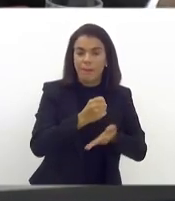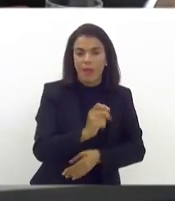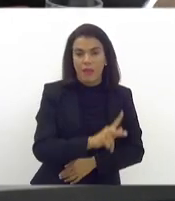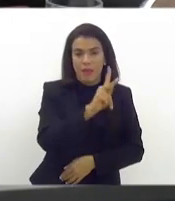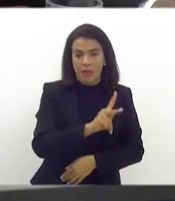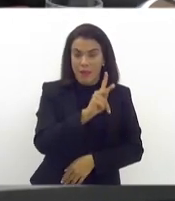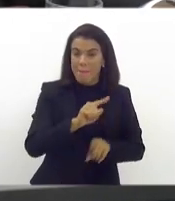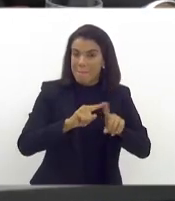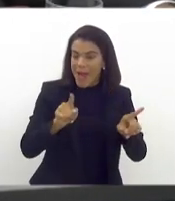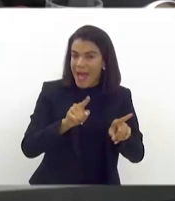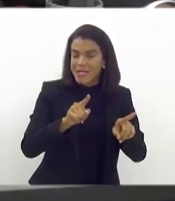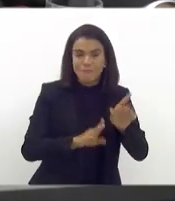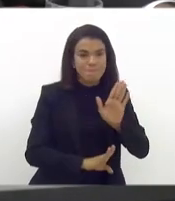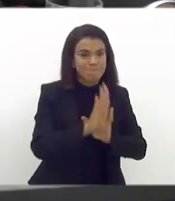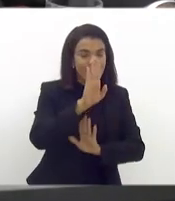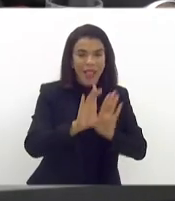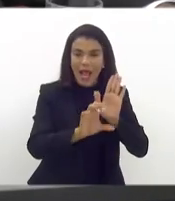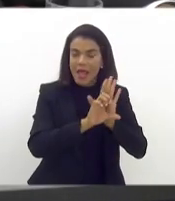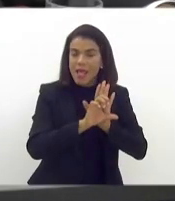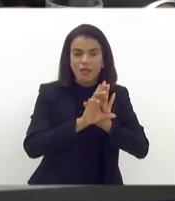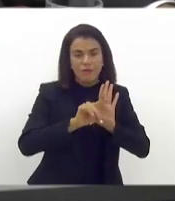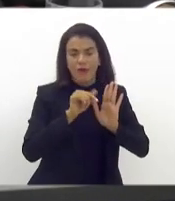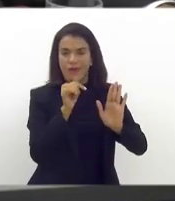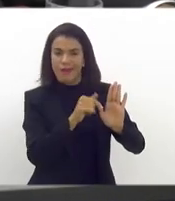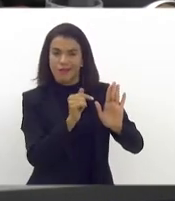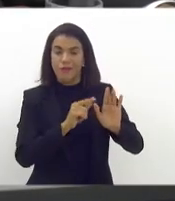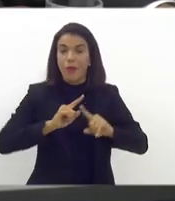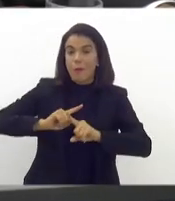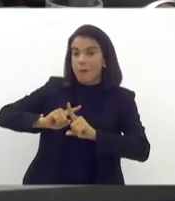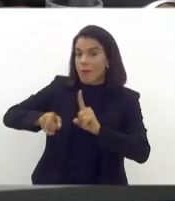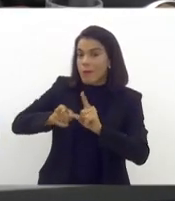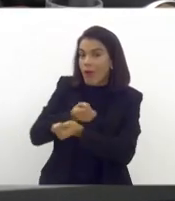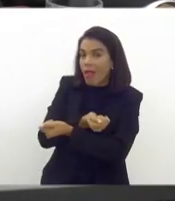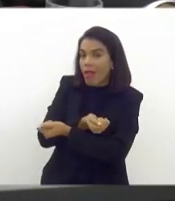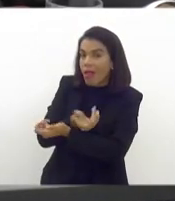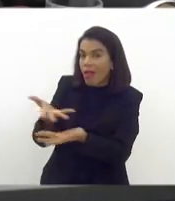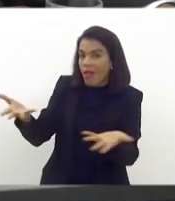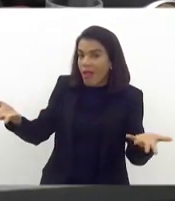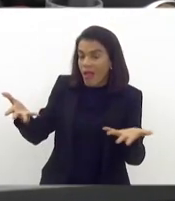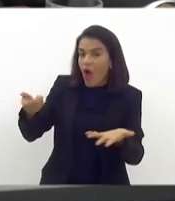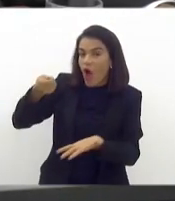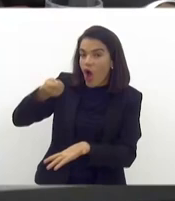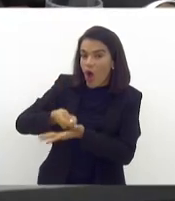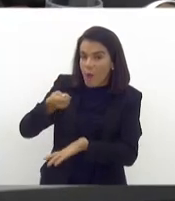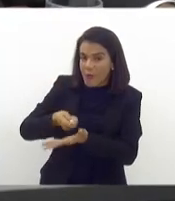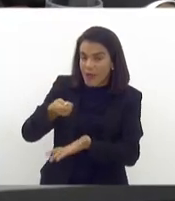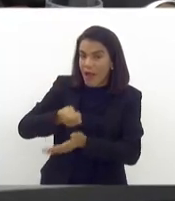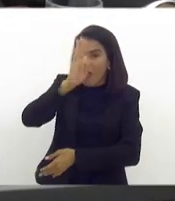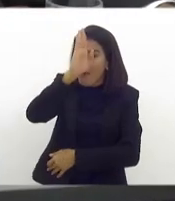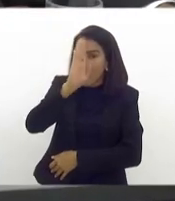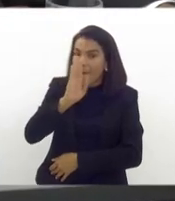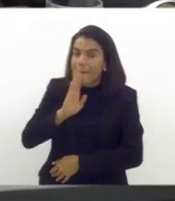da lei não foi esse. O maior sucesso da lei foi vedar a distribuição obrigatoriamente gratuita